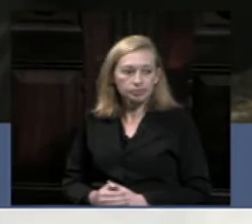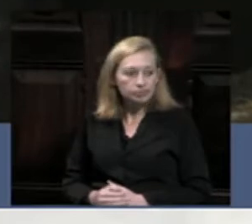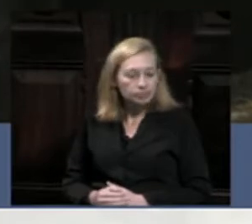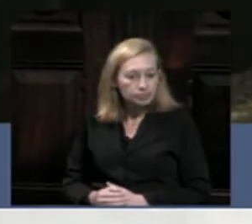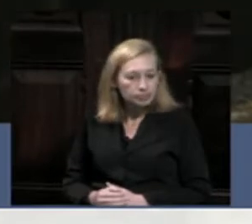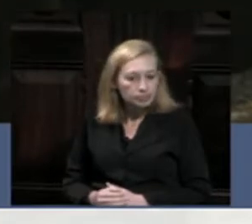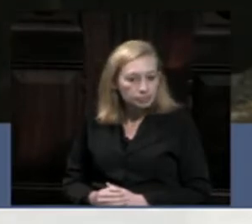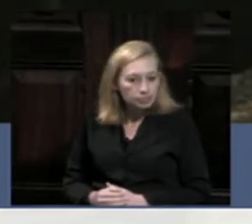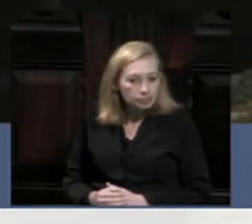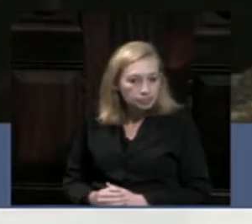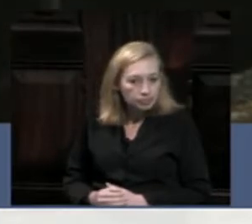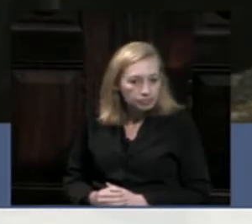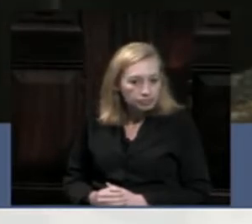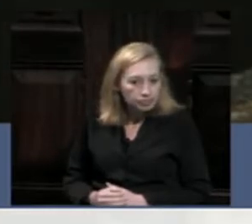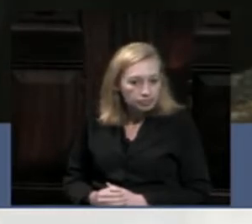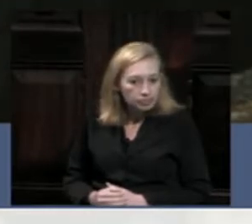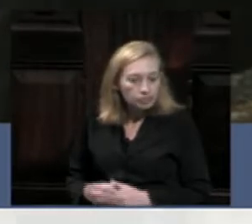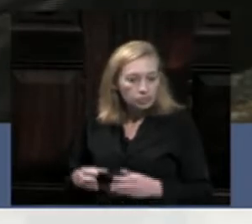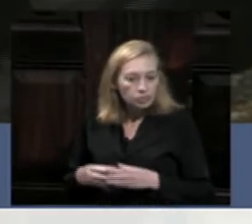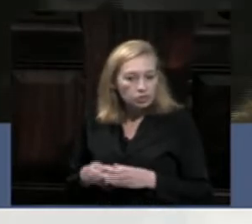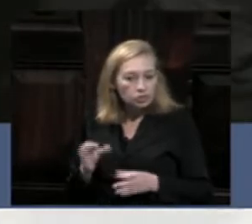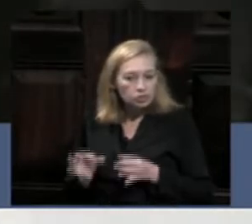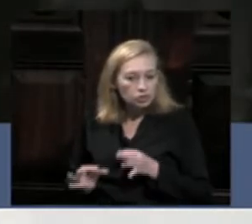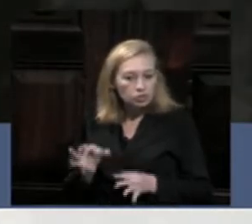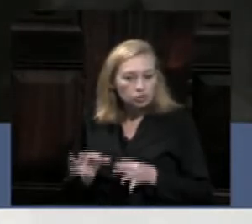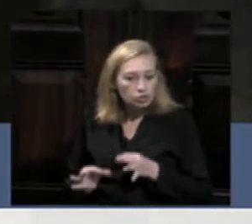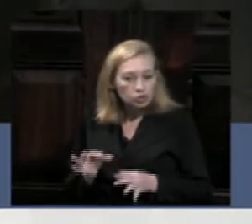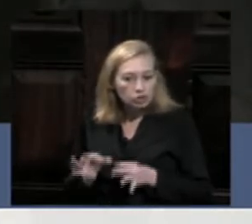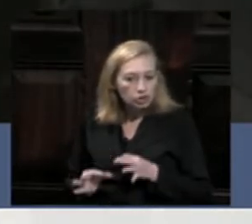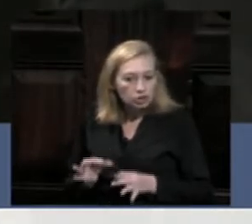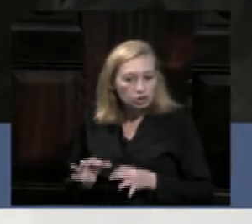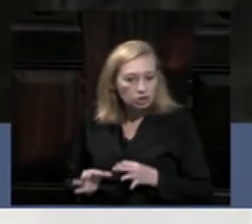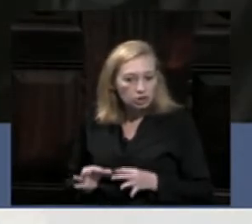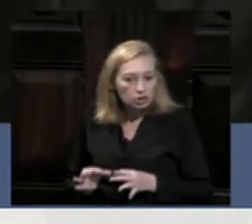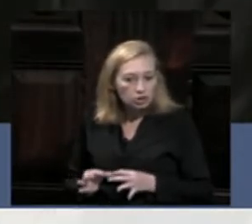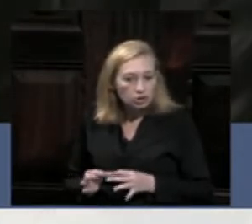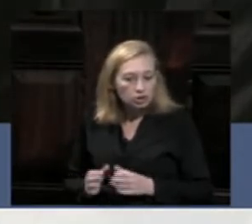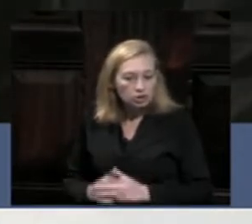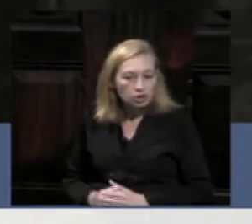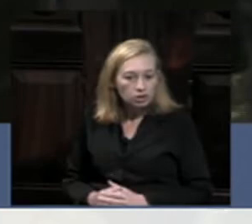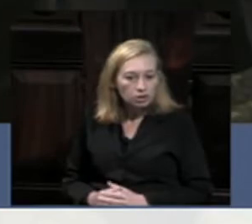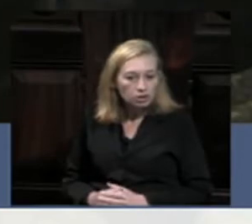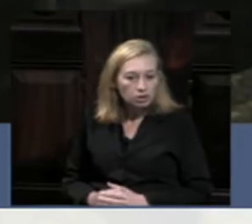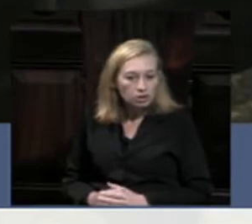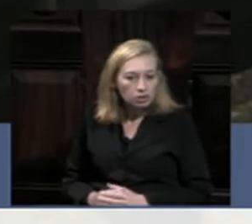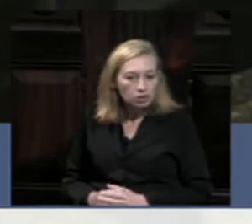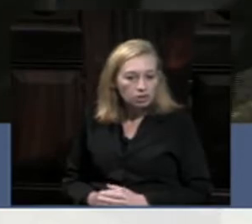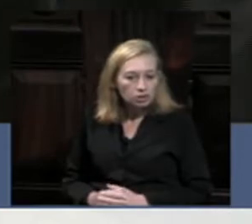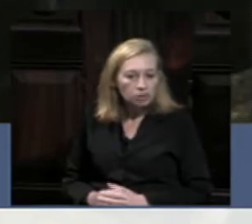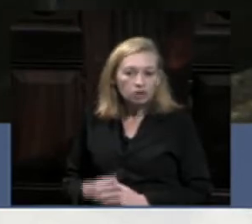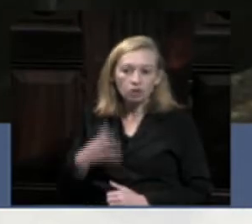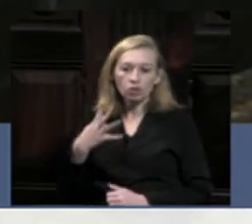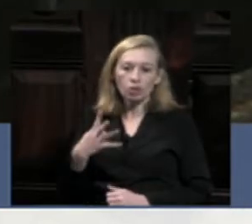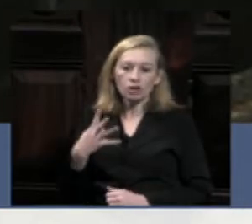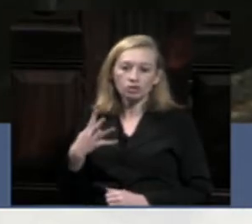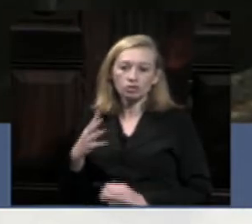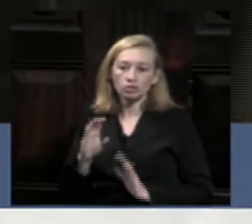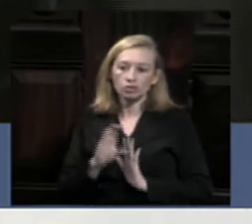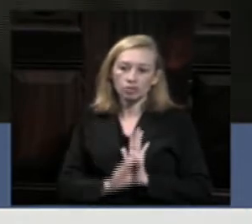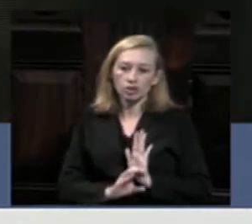a Comissão de Constituição e Justiça, quando deu pela constitucionalidade, foi com 4